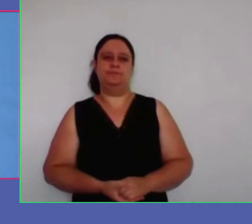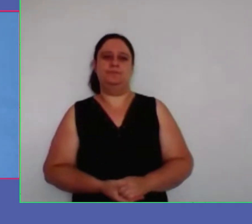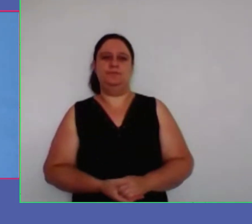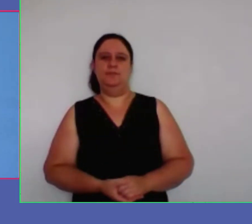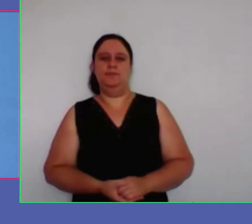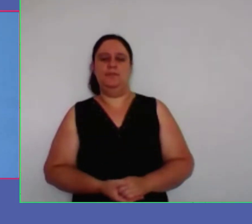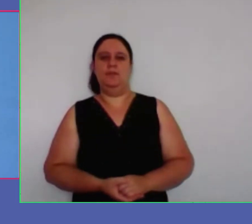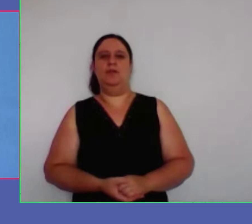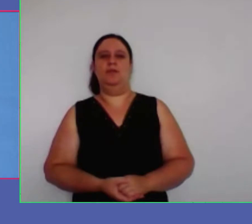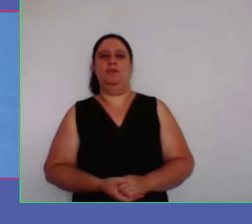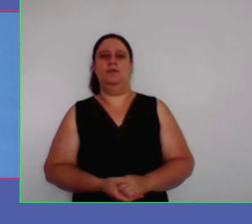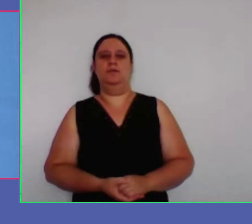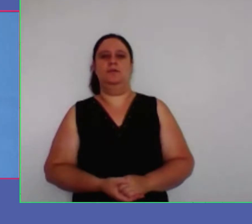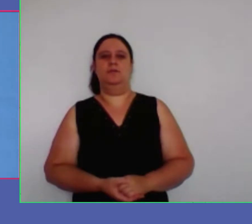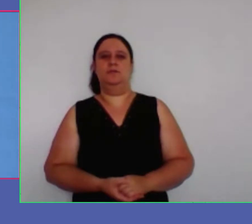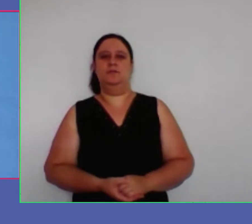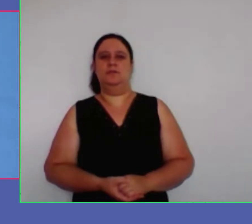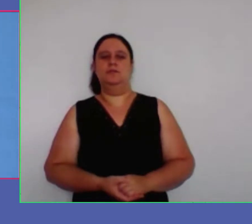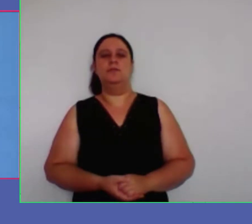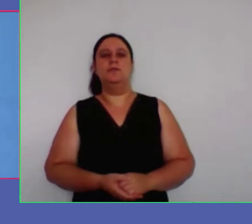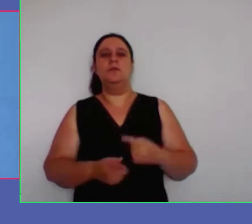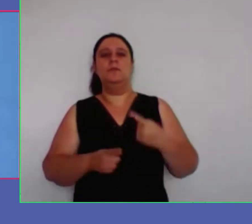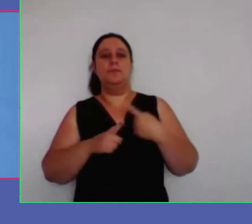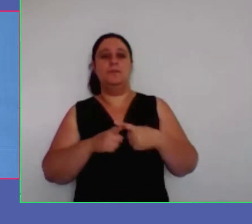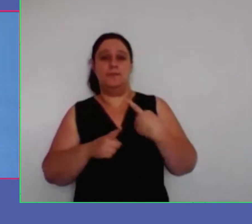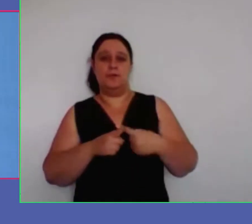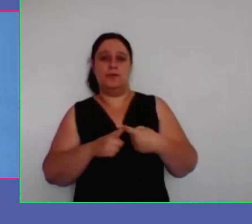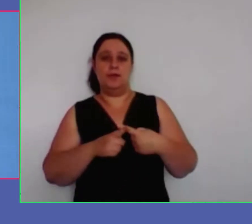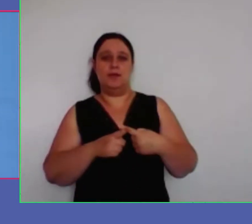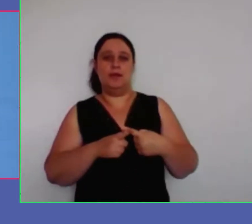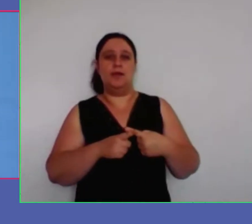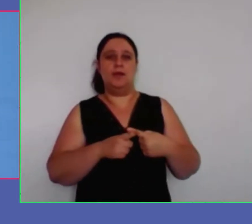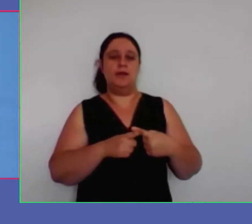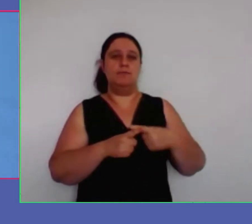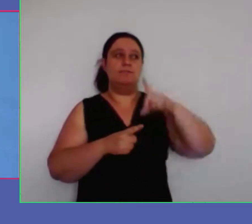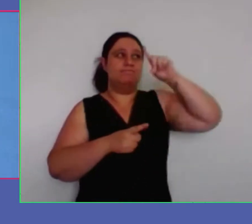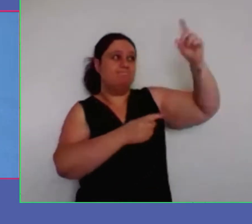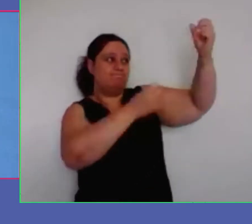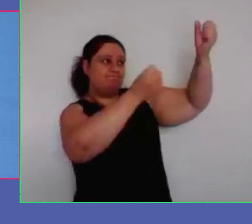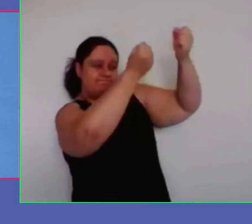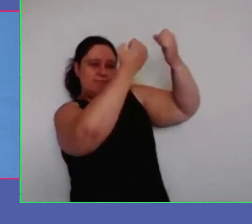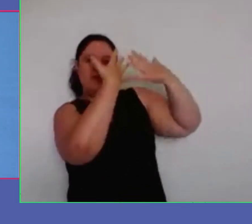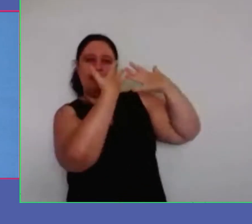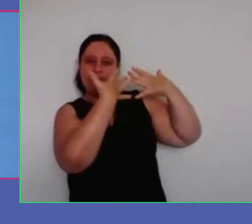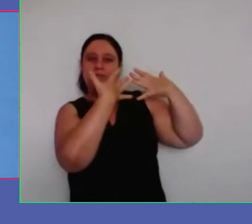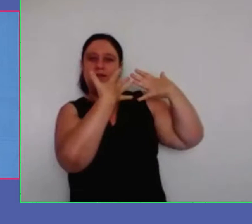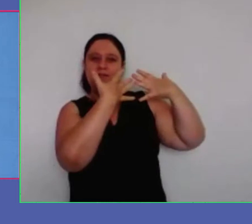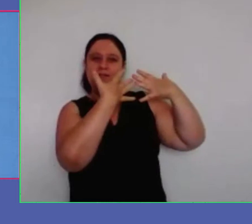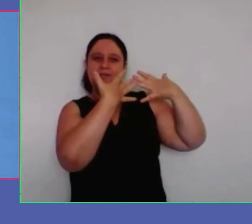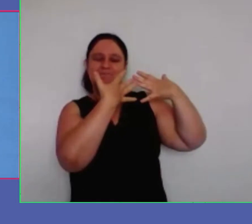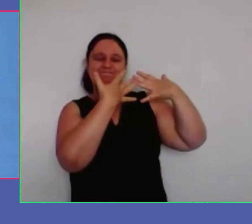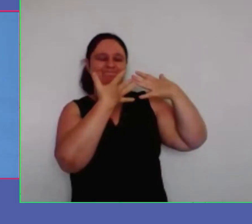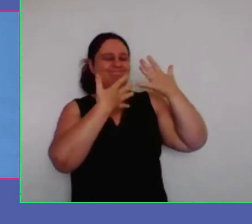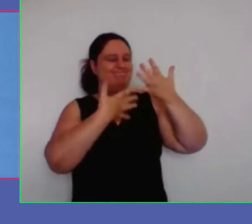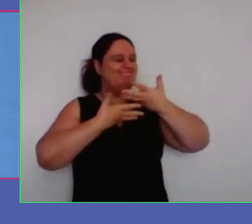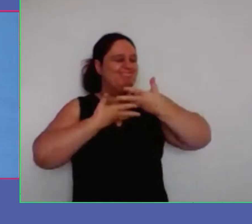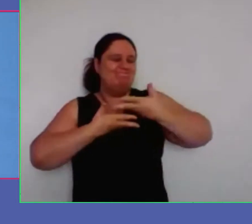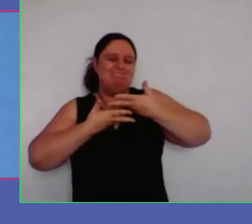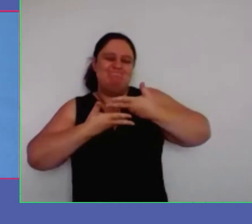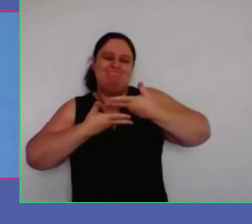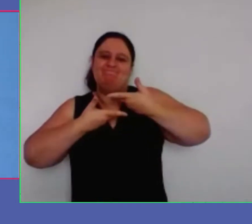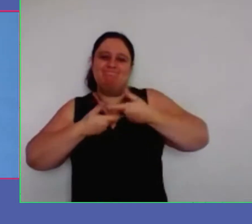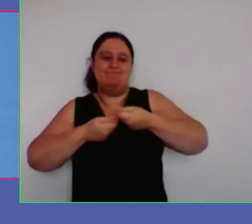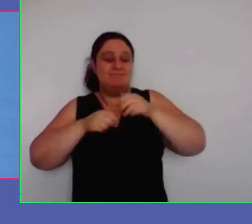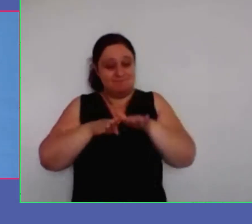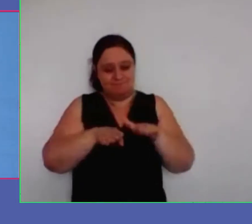porque a revelação da Palavra de Deus é algo sobrenatural, está acima